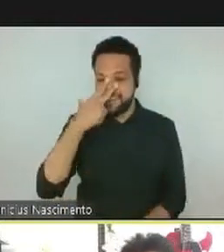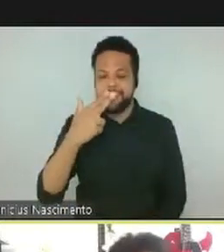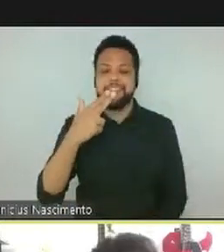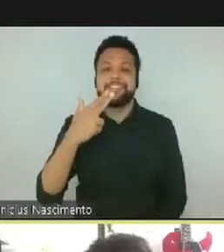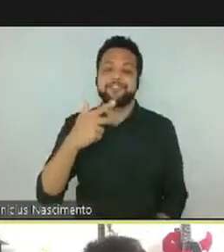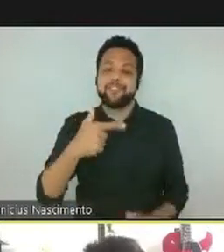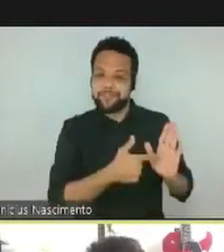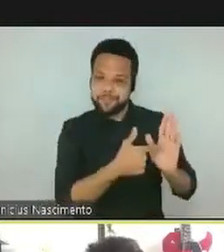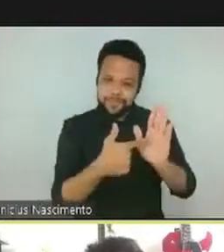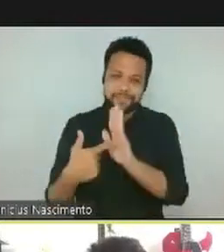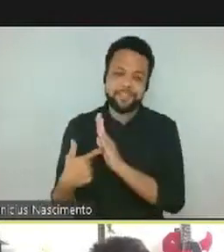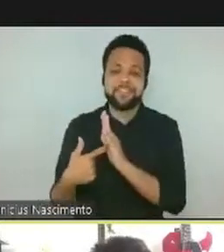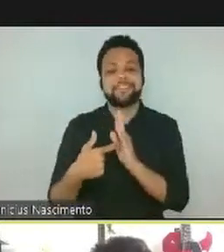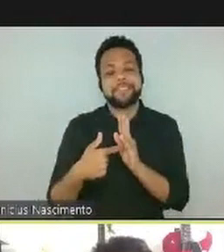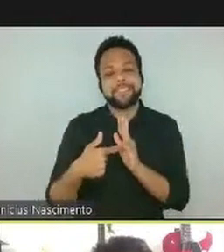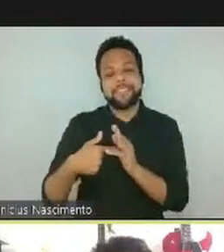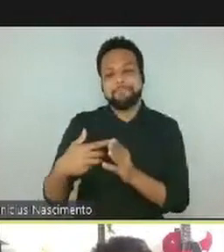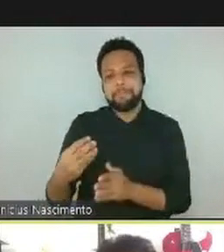exposição do Memorial do Desenho